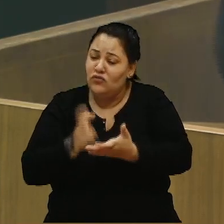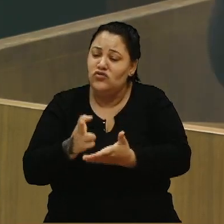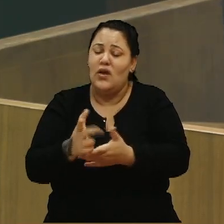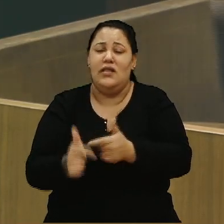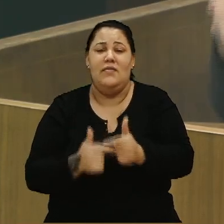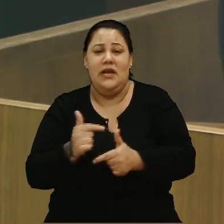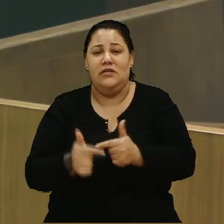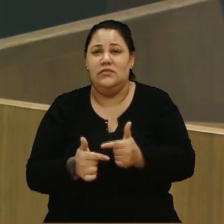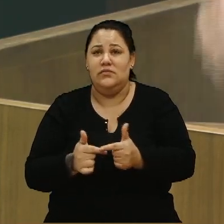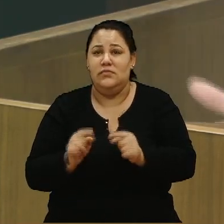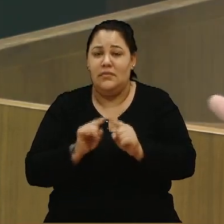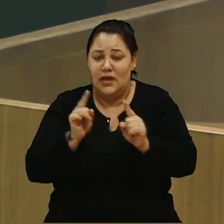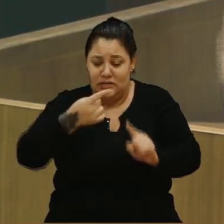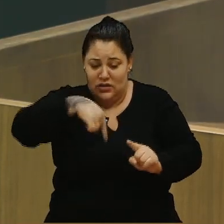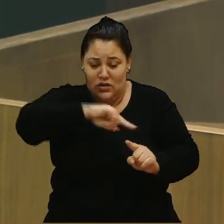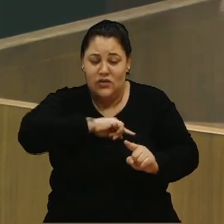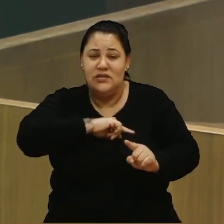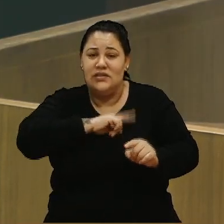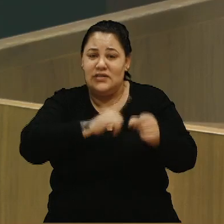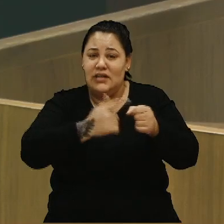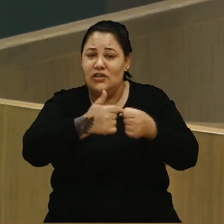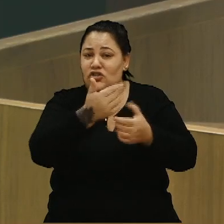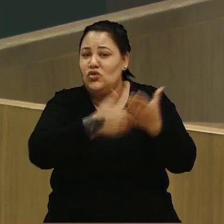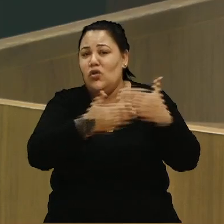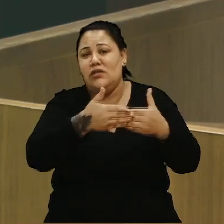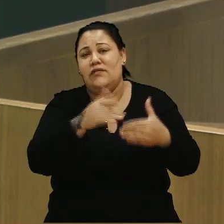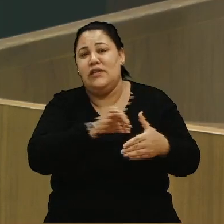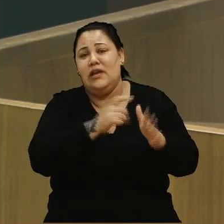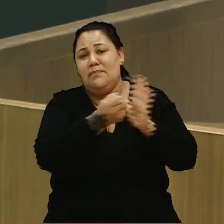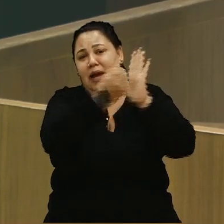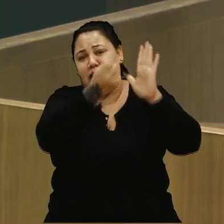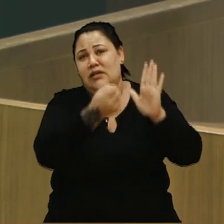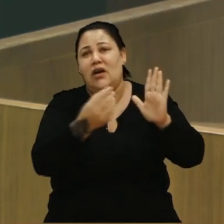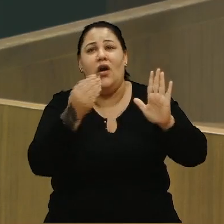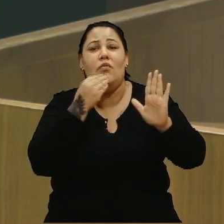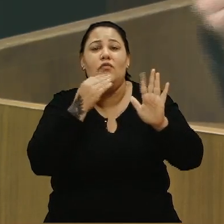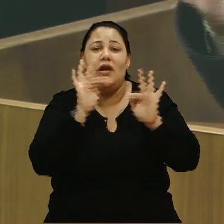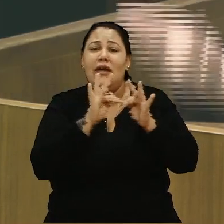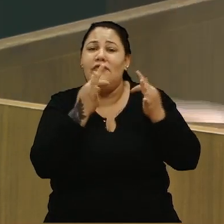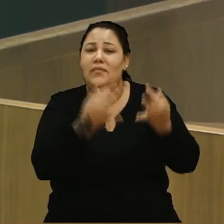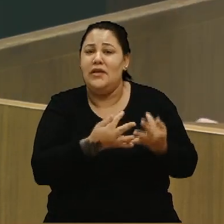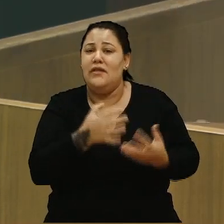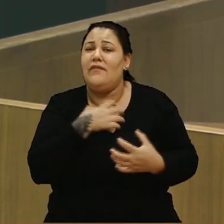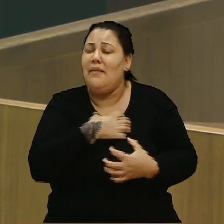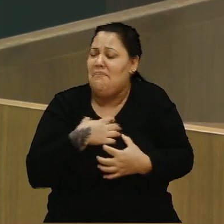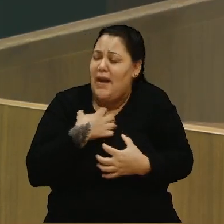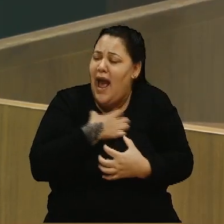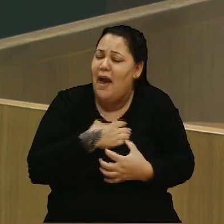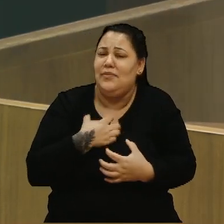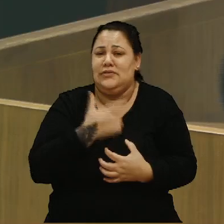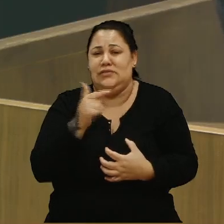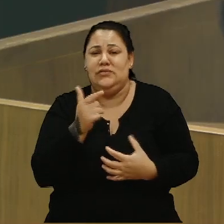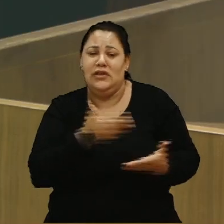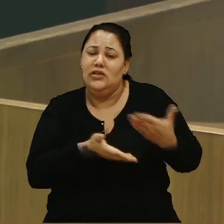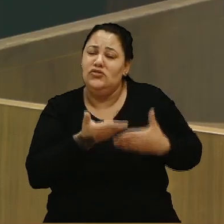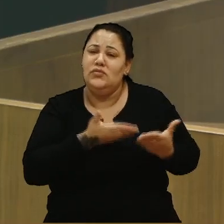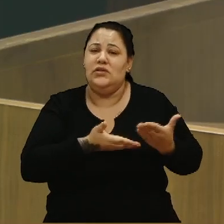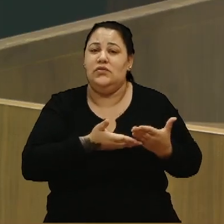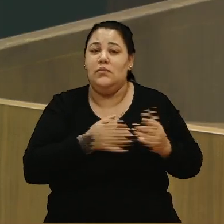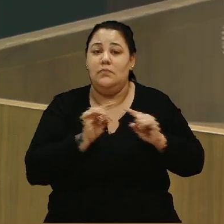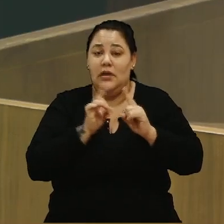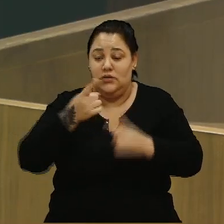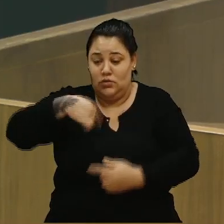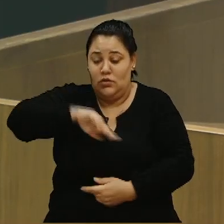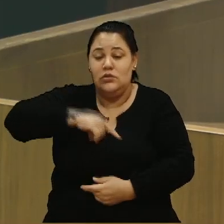nossa cidade toda vai ser afetada. É claro que as famílias ficam revoltadas quando não tem um serviço para serem atendidas. Mas nós